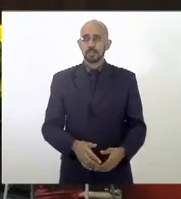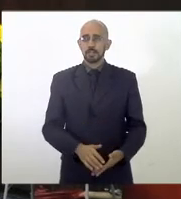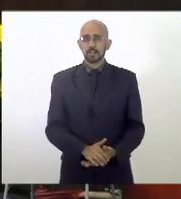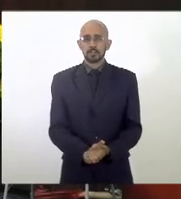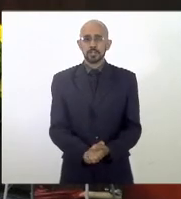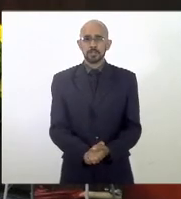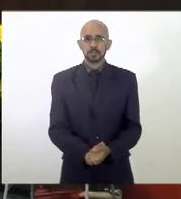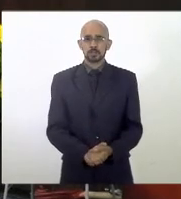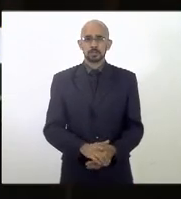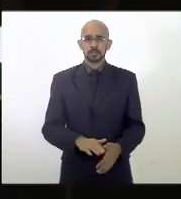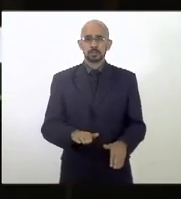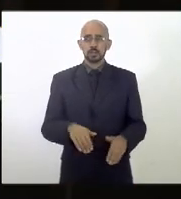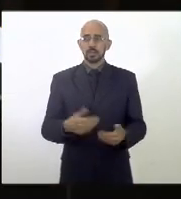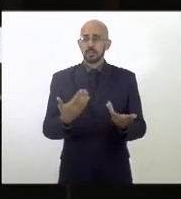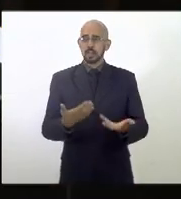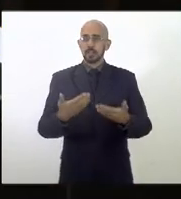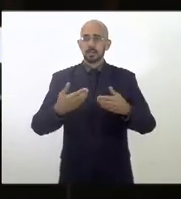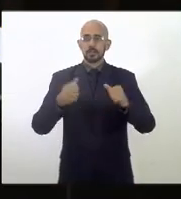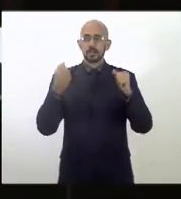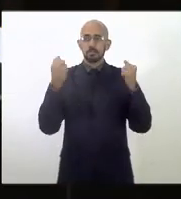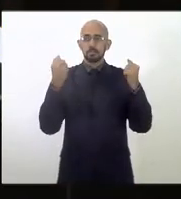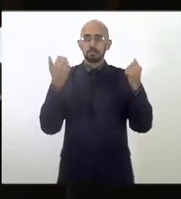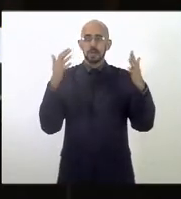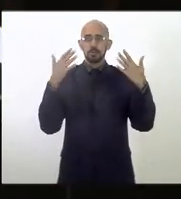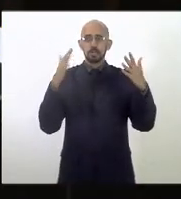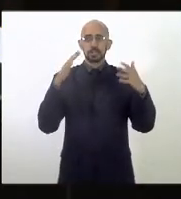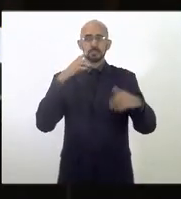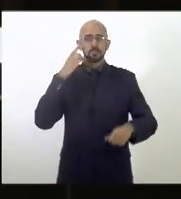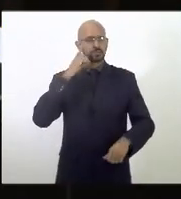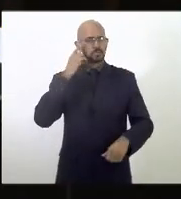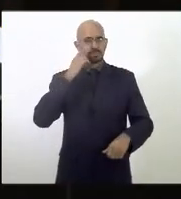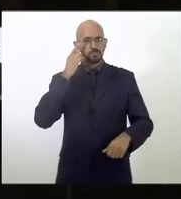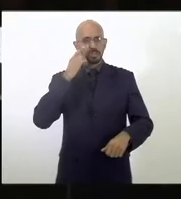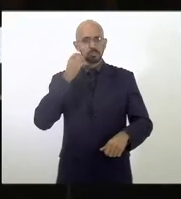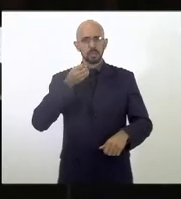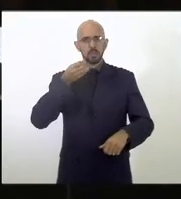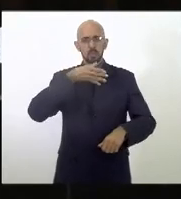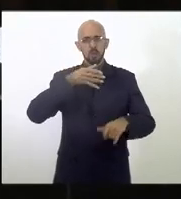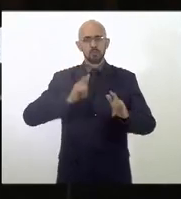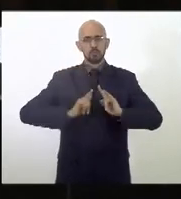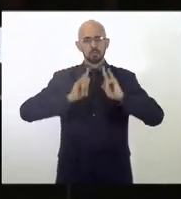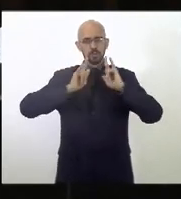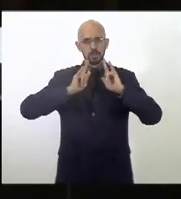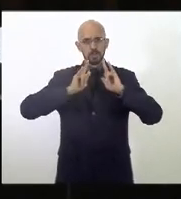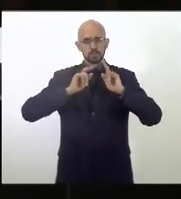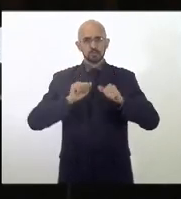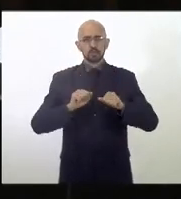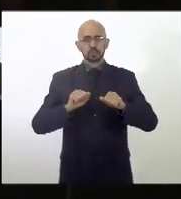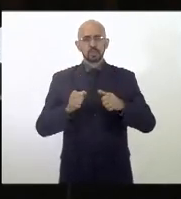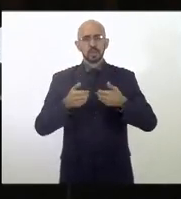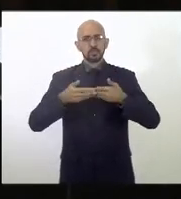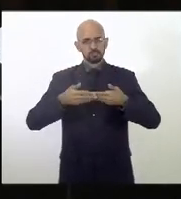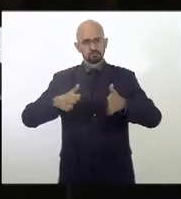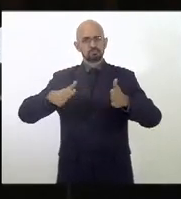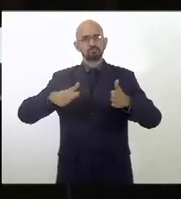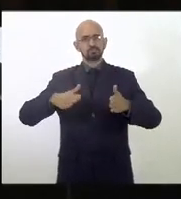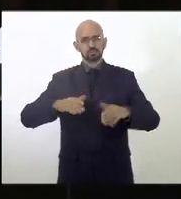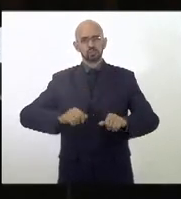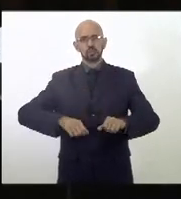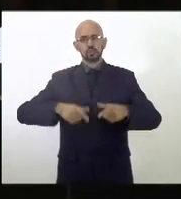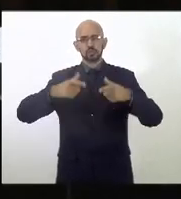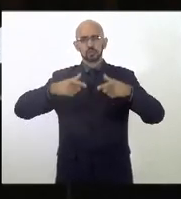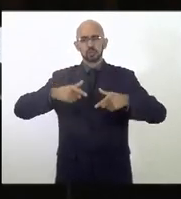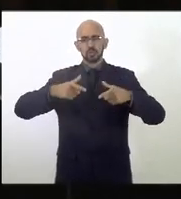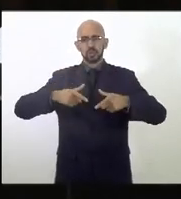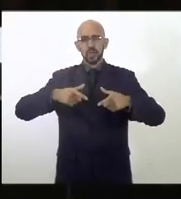Eu gostaria de parabenizar o deputado pelas novas instalações. A inauguração da nova sede do Poder Legislativo do Estado do Rio